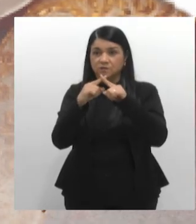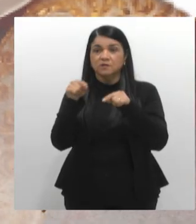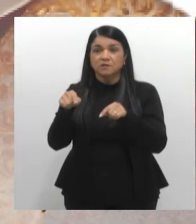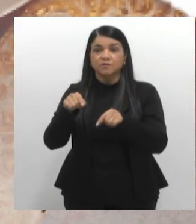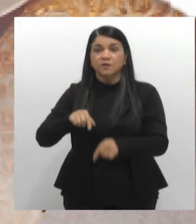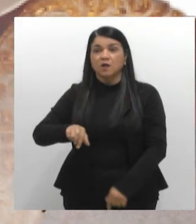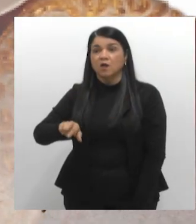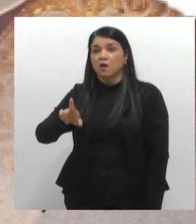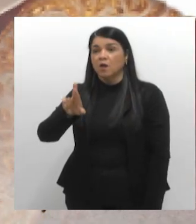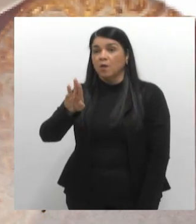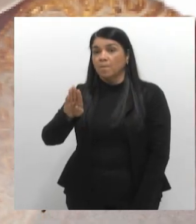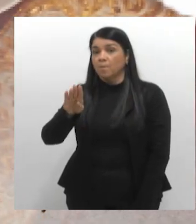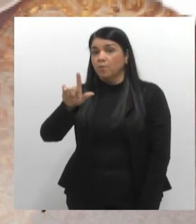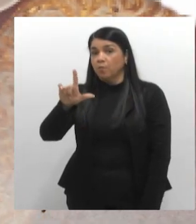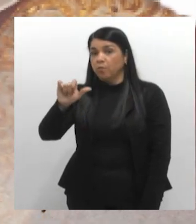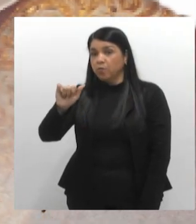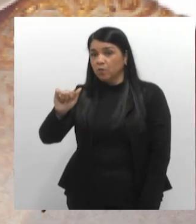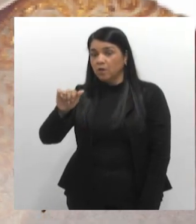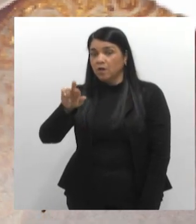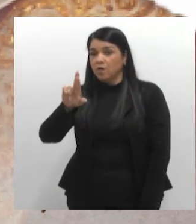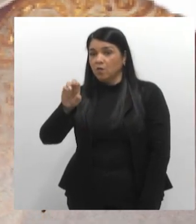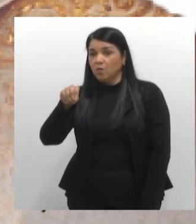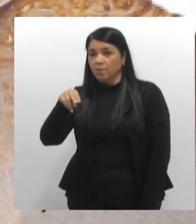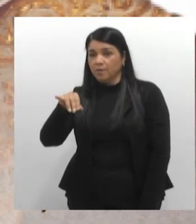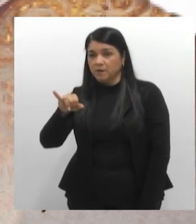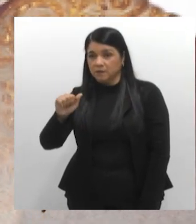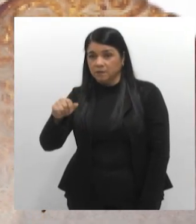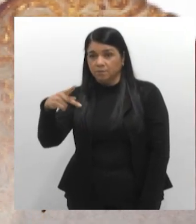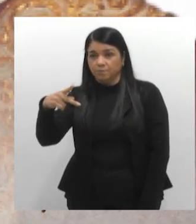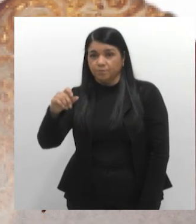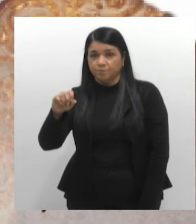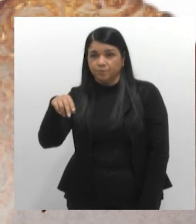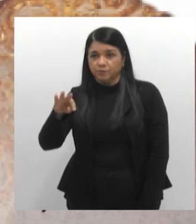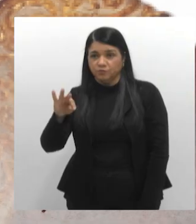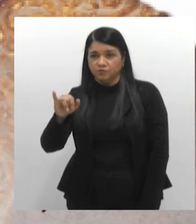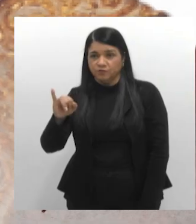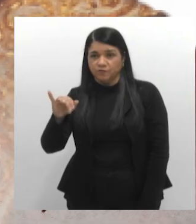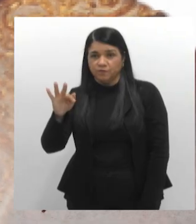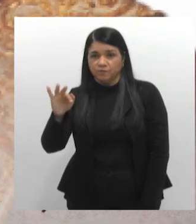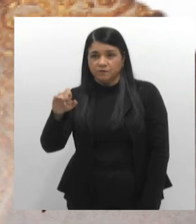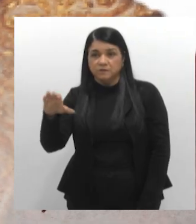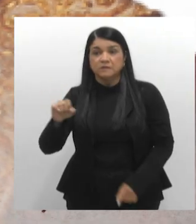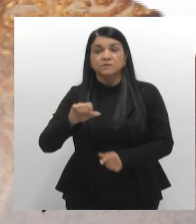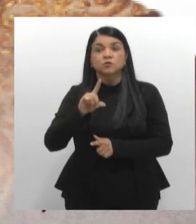Romani Pontificis Pastorale Solicituto, de 16 de novembro de